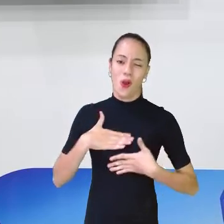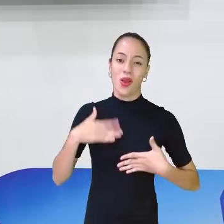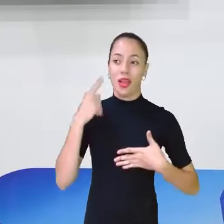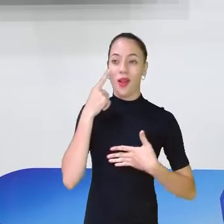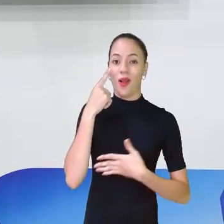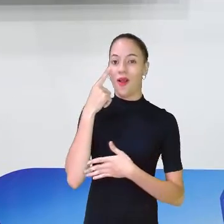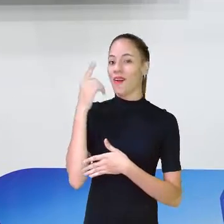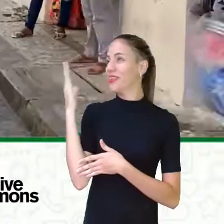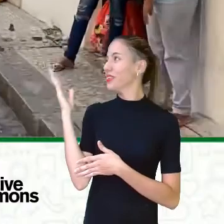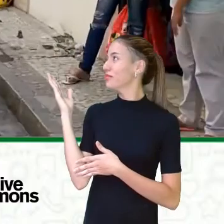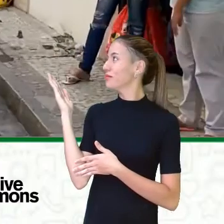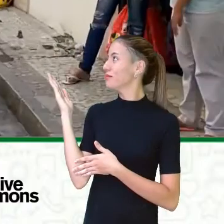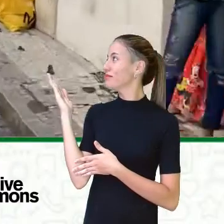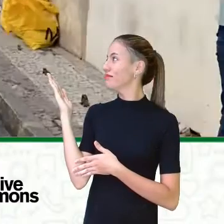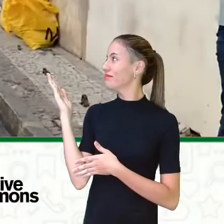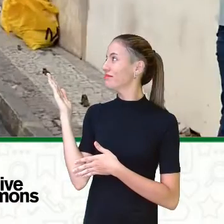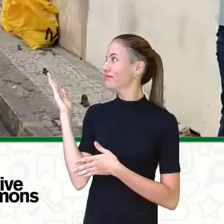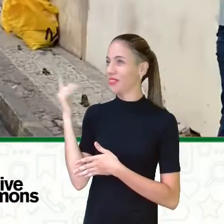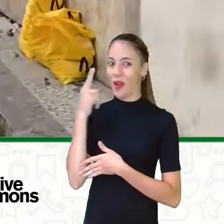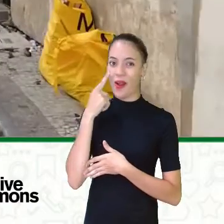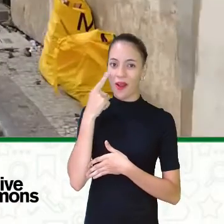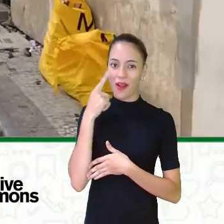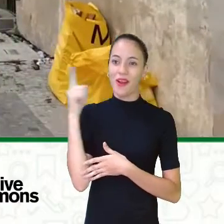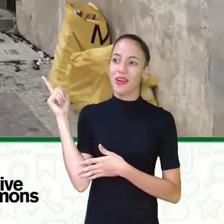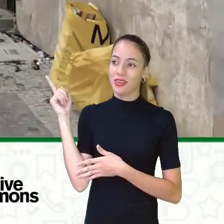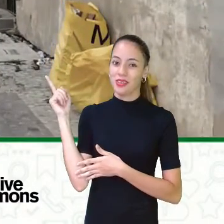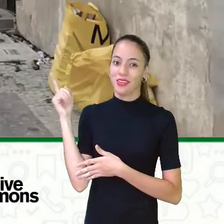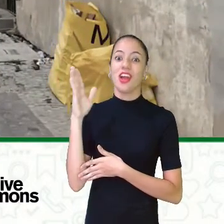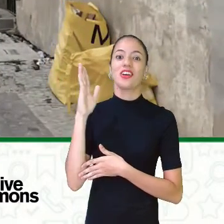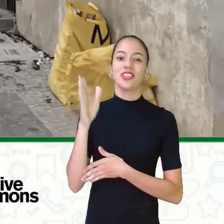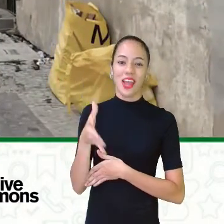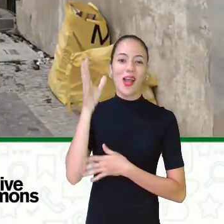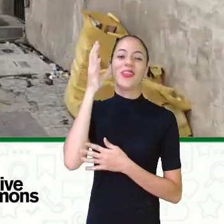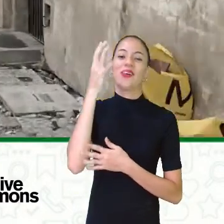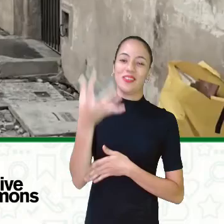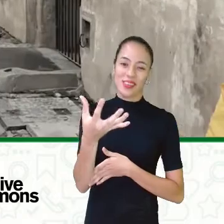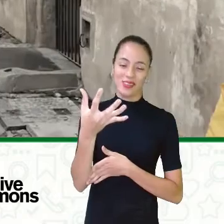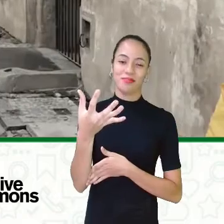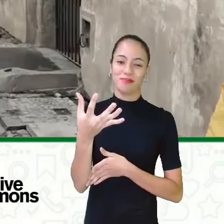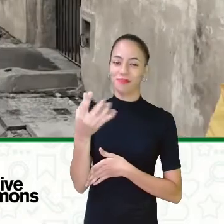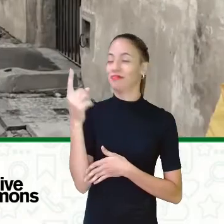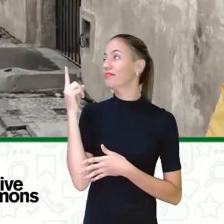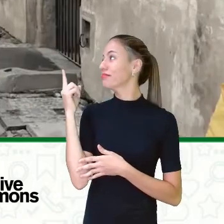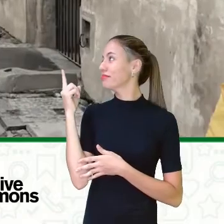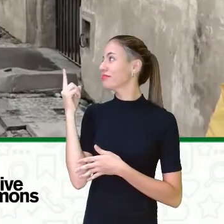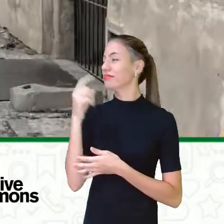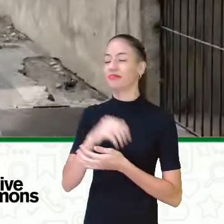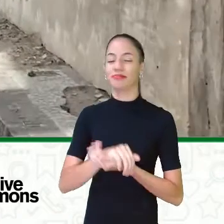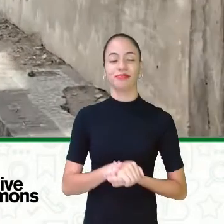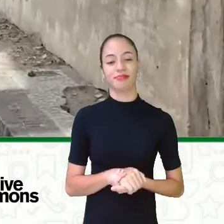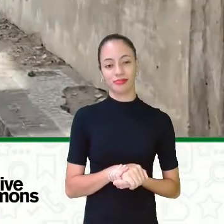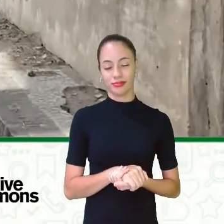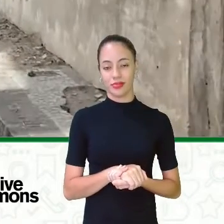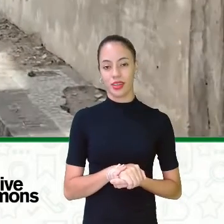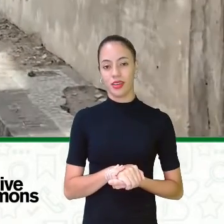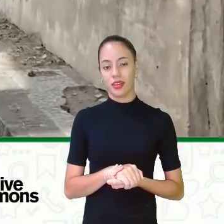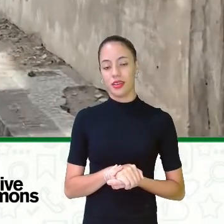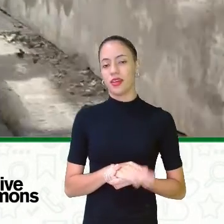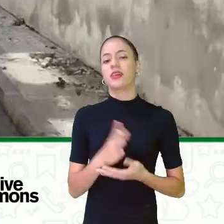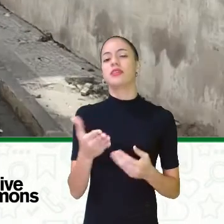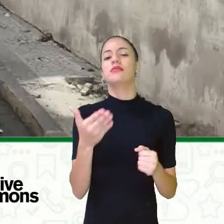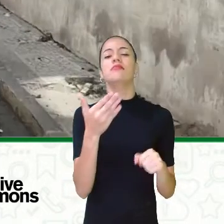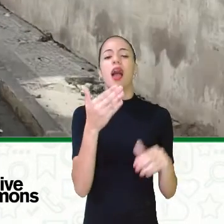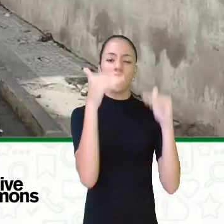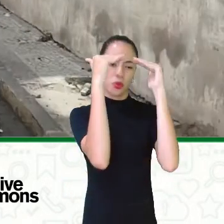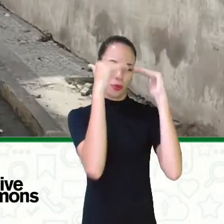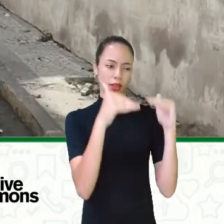sua tela. Olha aí, ó, já está avançando um pouco da nossa aula. Mas aí, ó, como é que a gente vai praticar o